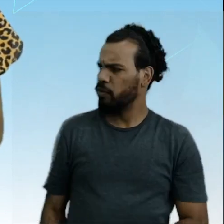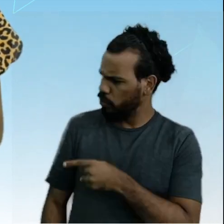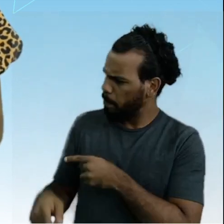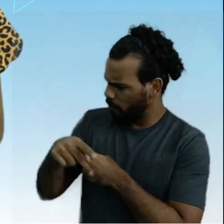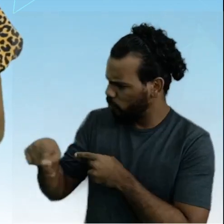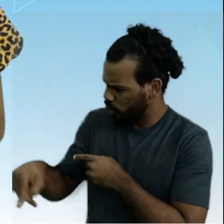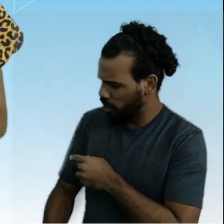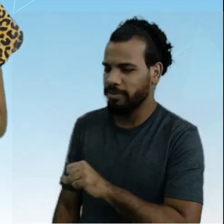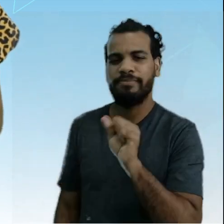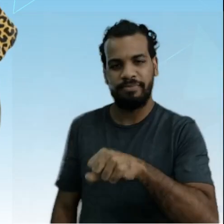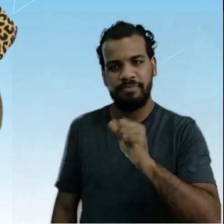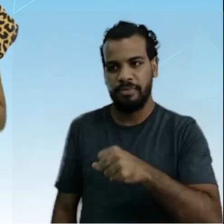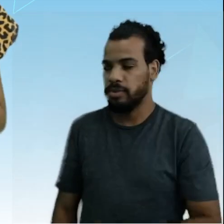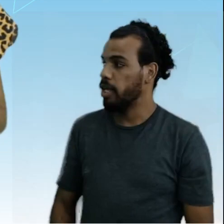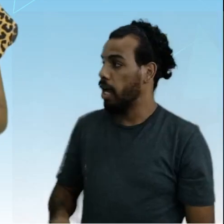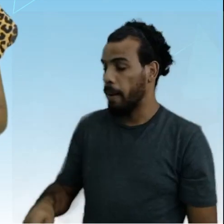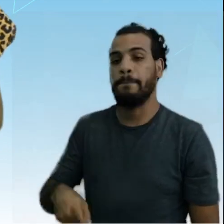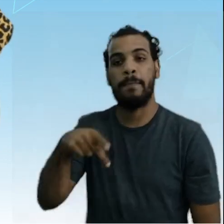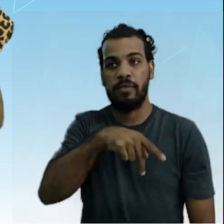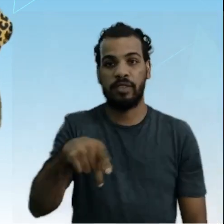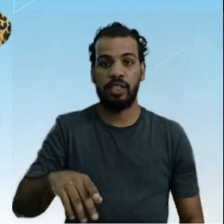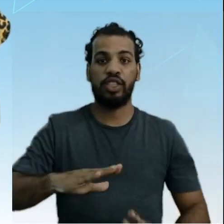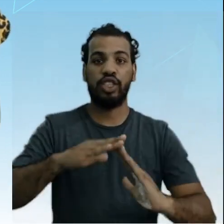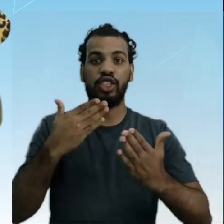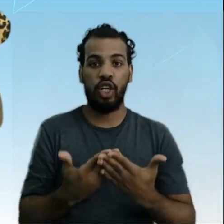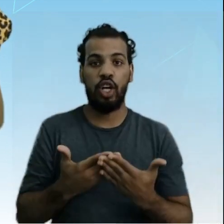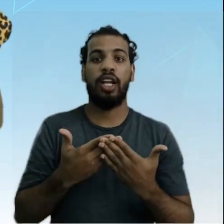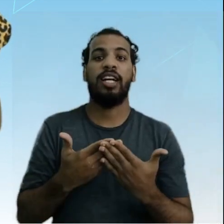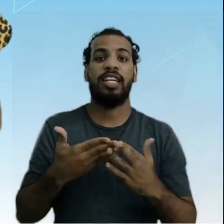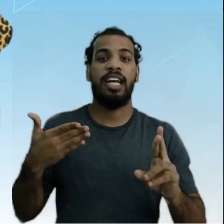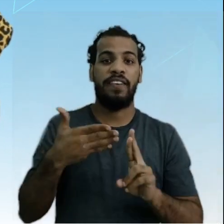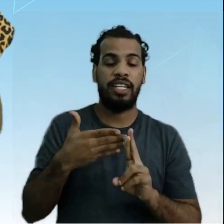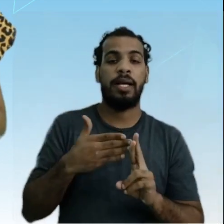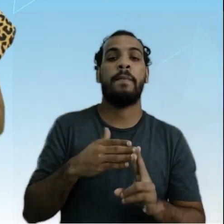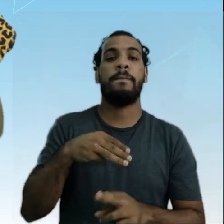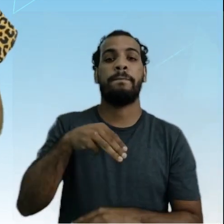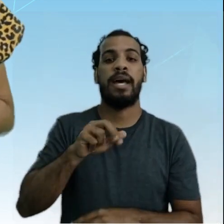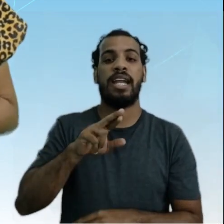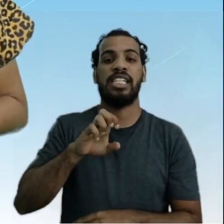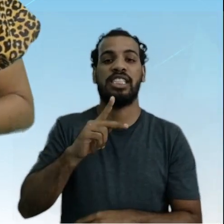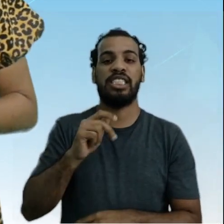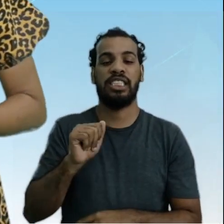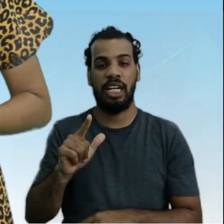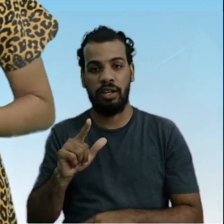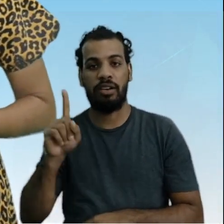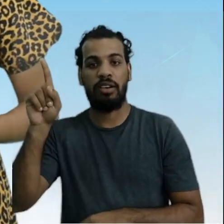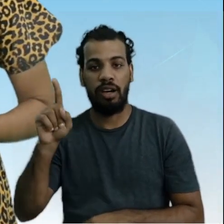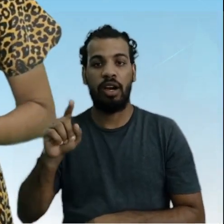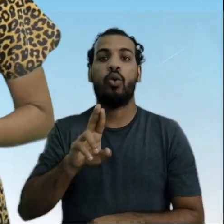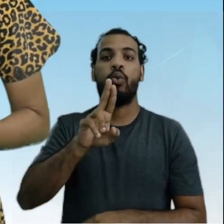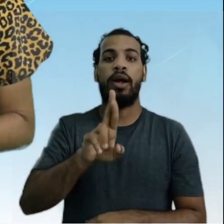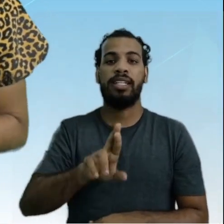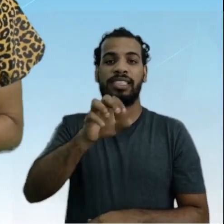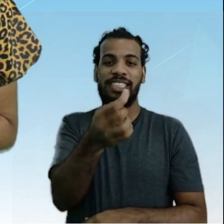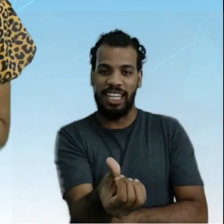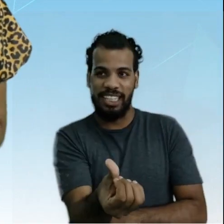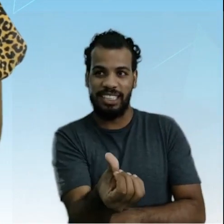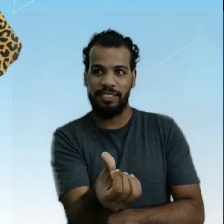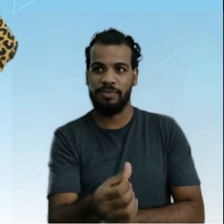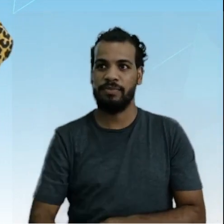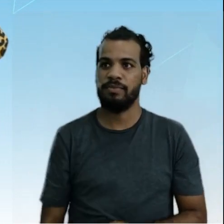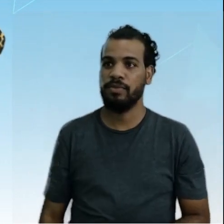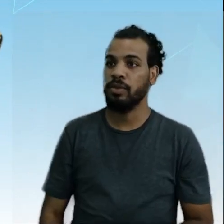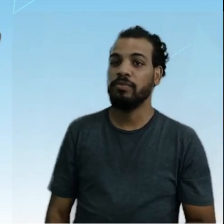onde, professora? Sou professora da Escola de Referência Marechal Eurico Gaspar Dutra, de lá da UR6. O diretor